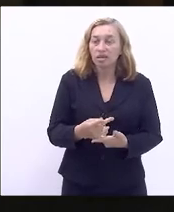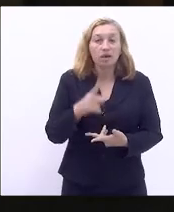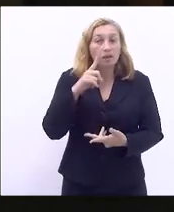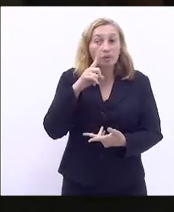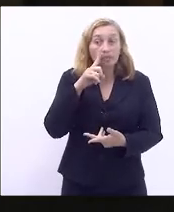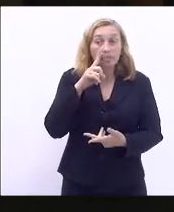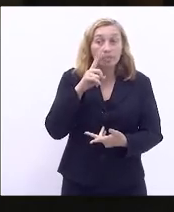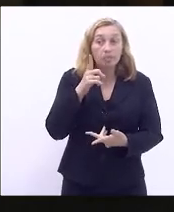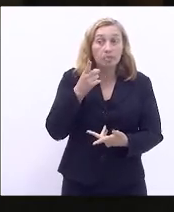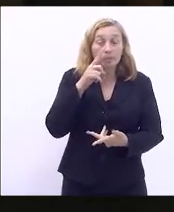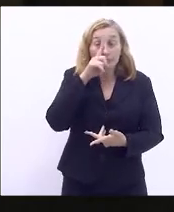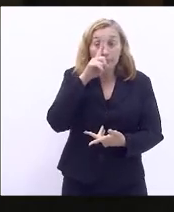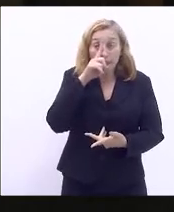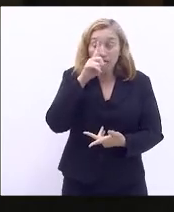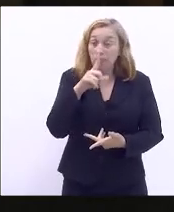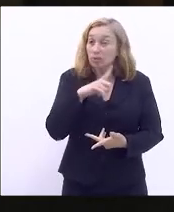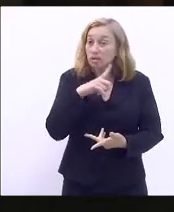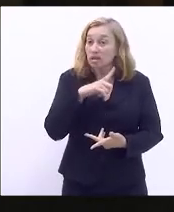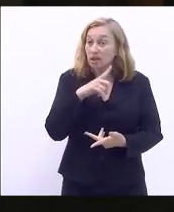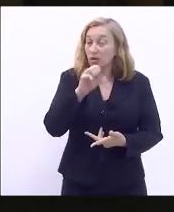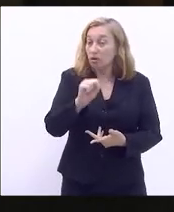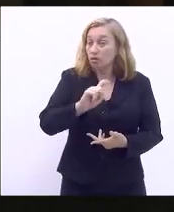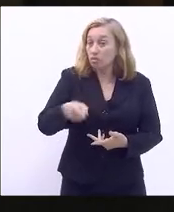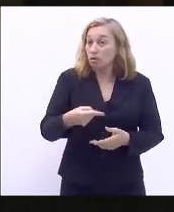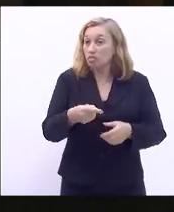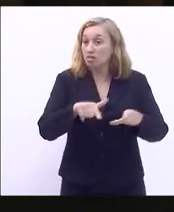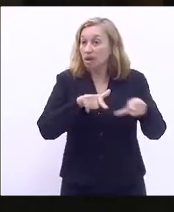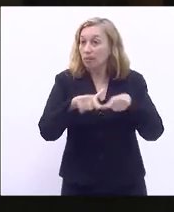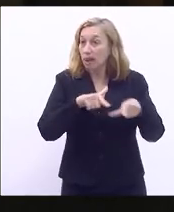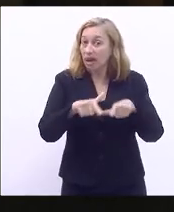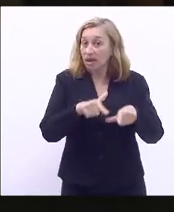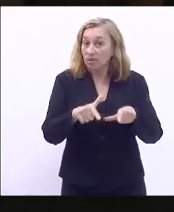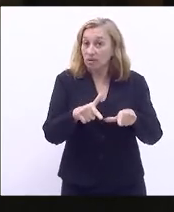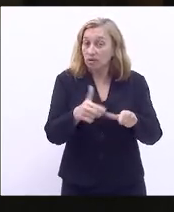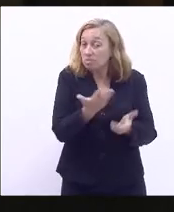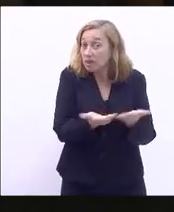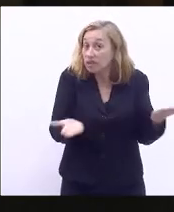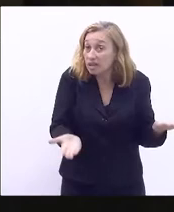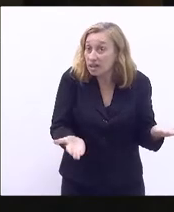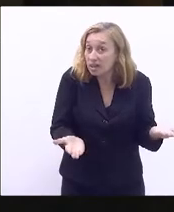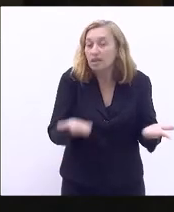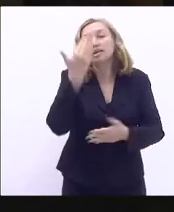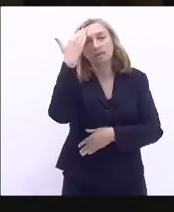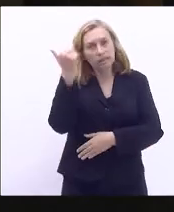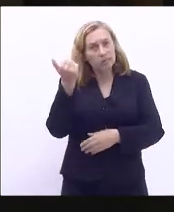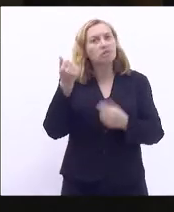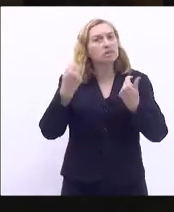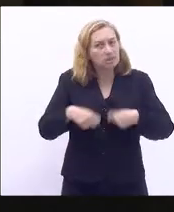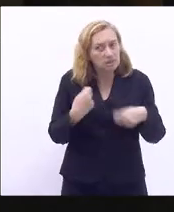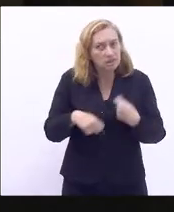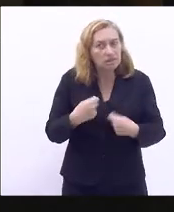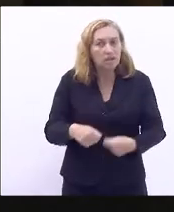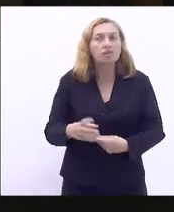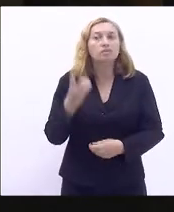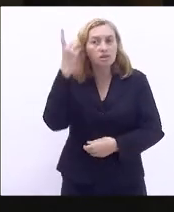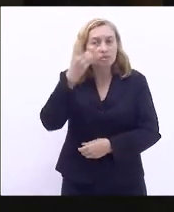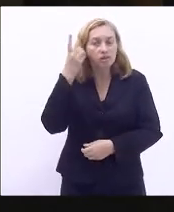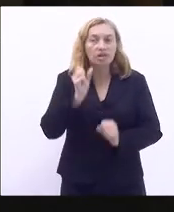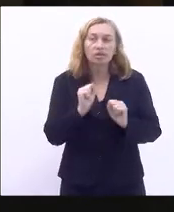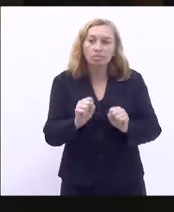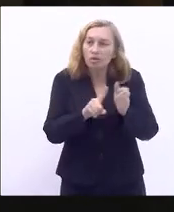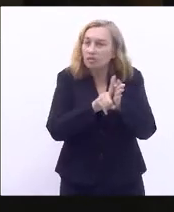mil empregos. Né? Sabemos das condicionantes. E o deputado pode